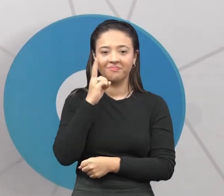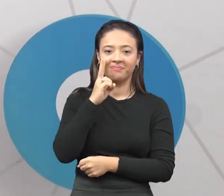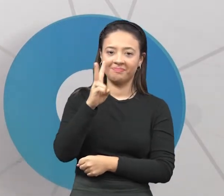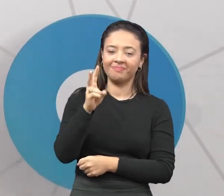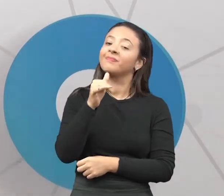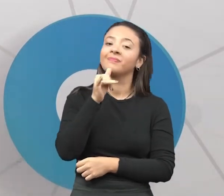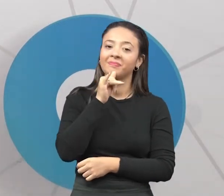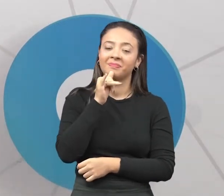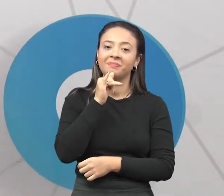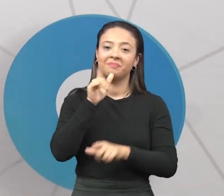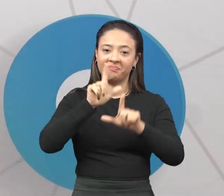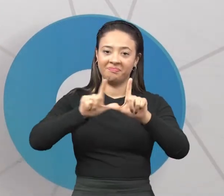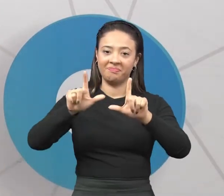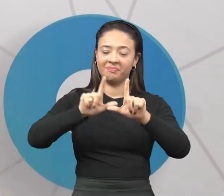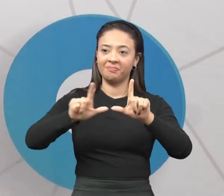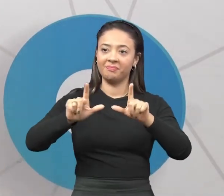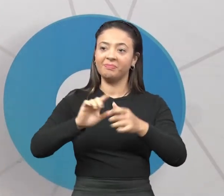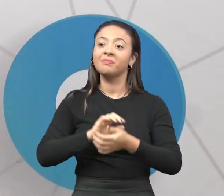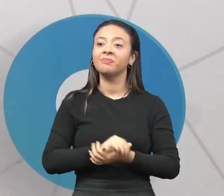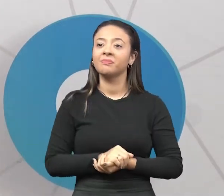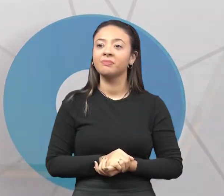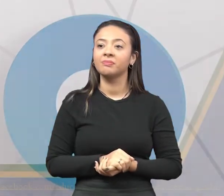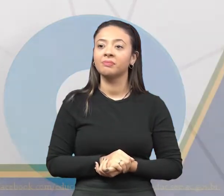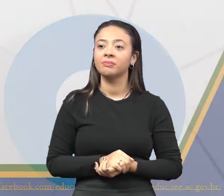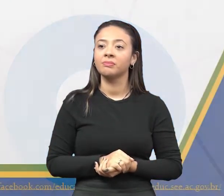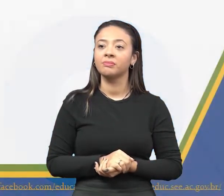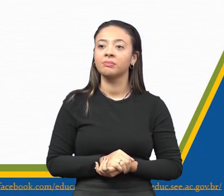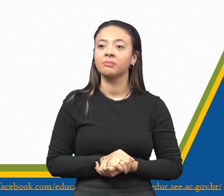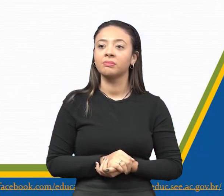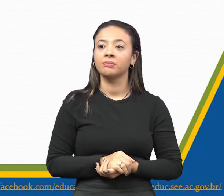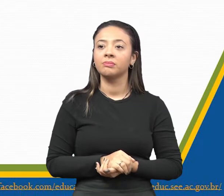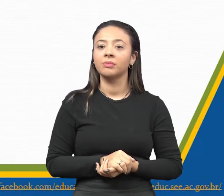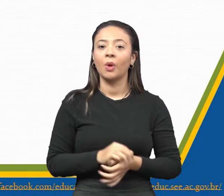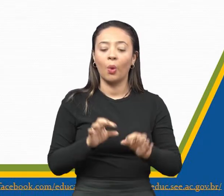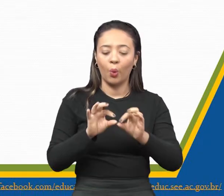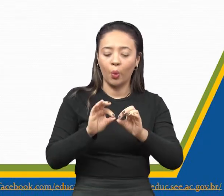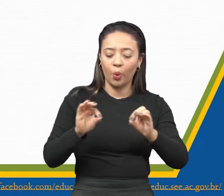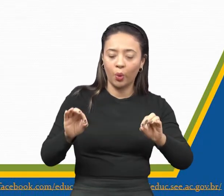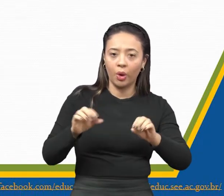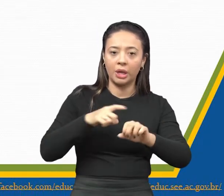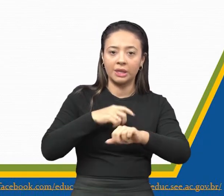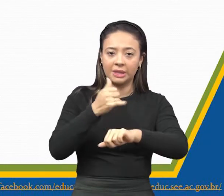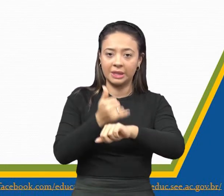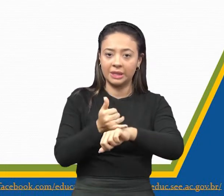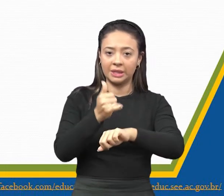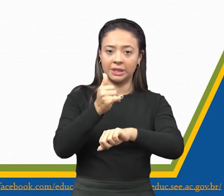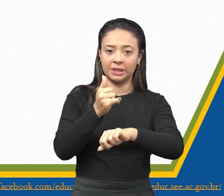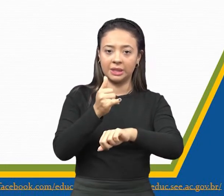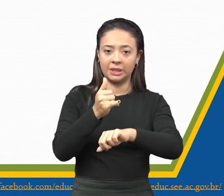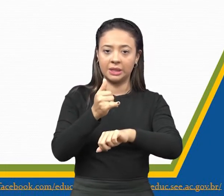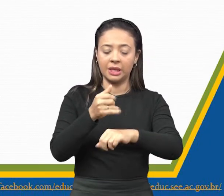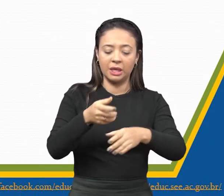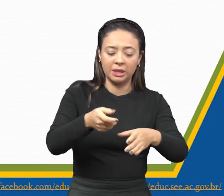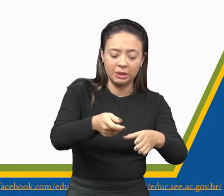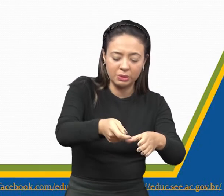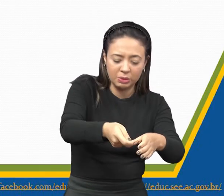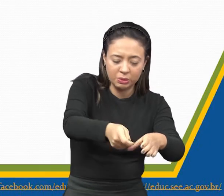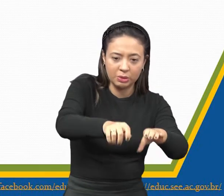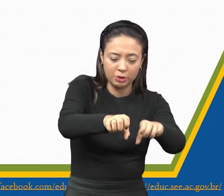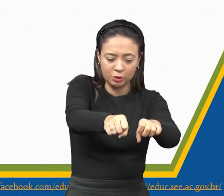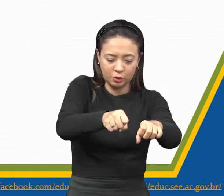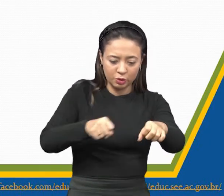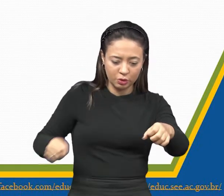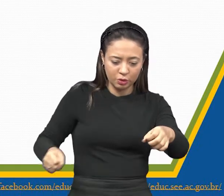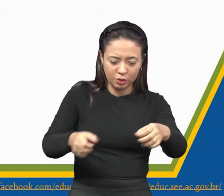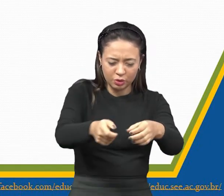Acompanhe aí comigo o exemplo na tela. uma liga metálica sai do forno a uma temperatura